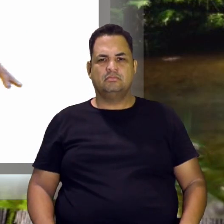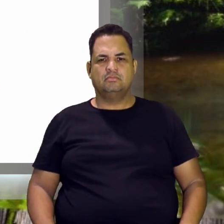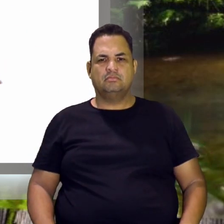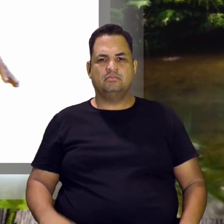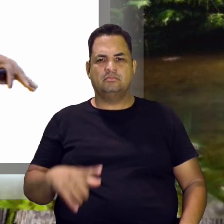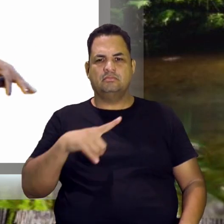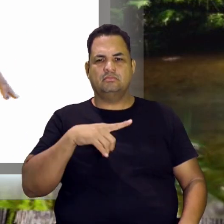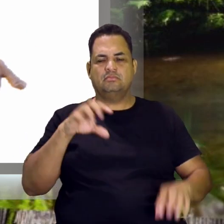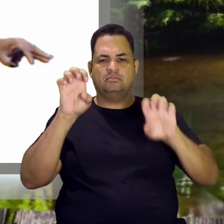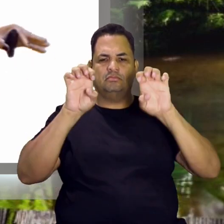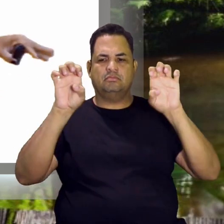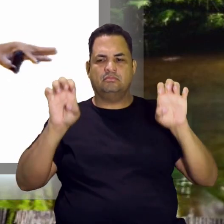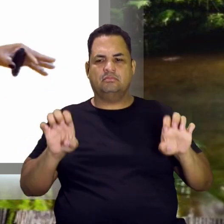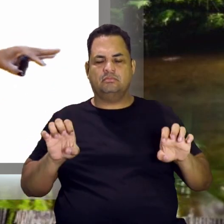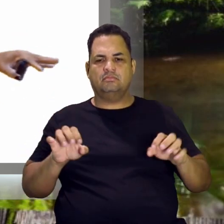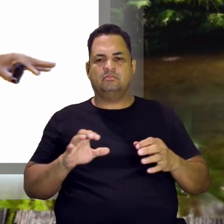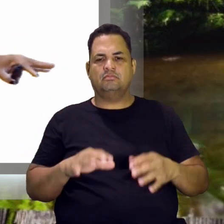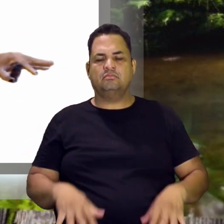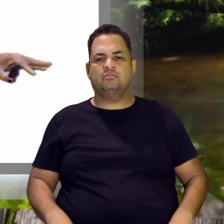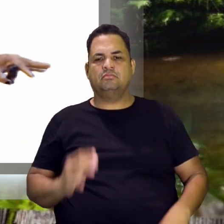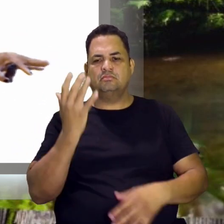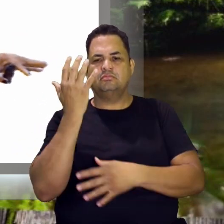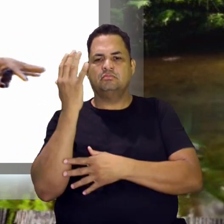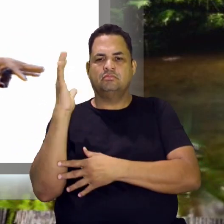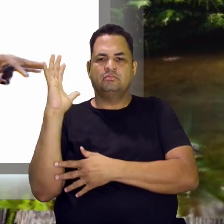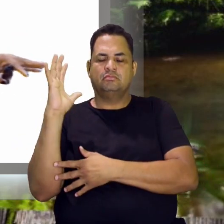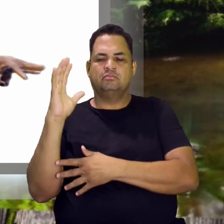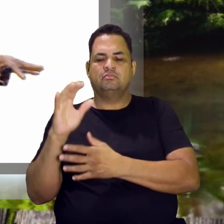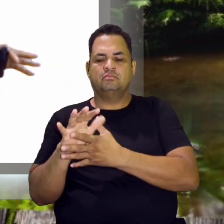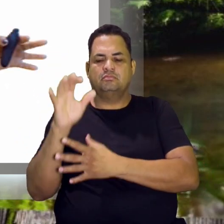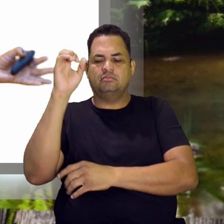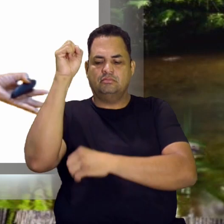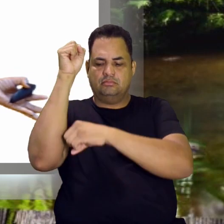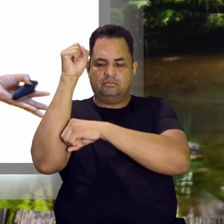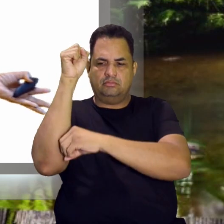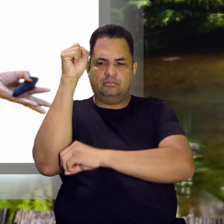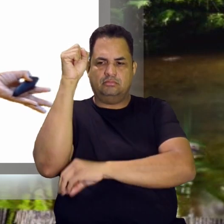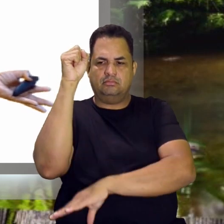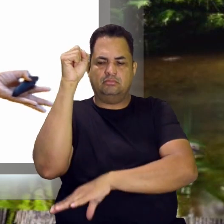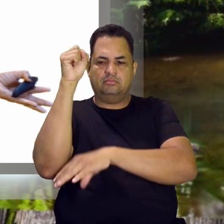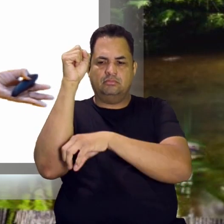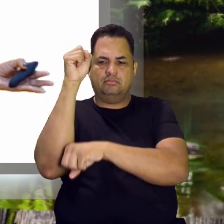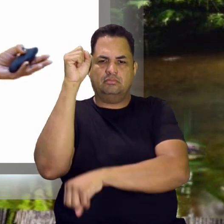Elas têm estruturas, essa aqui a planta tem raiz e os fungos não.